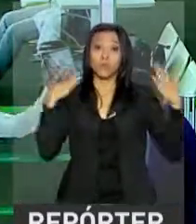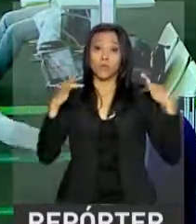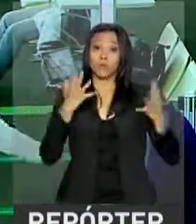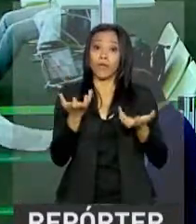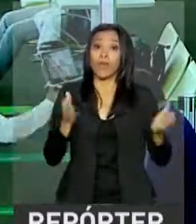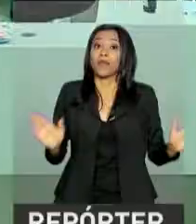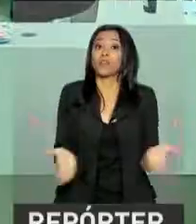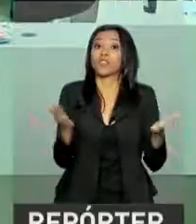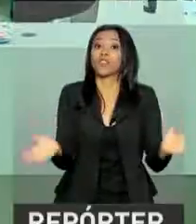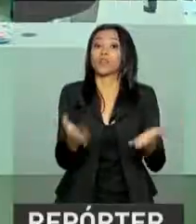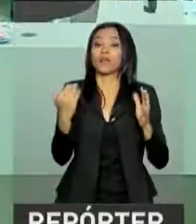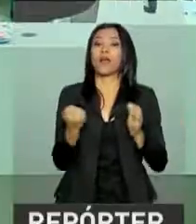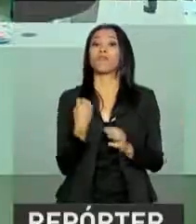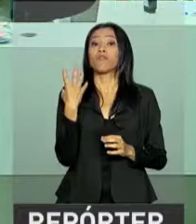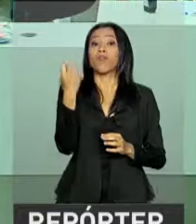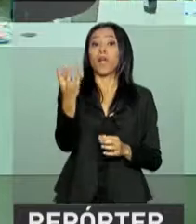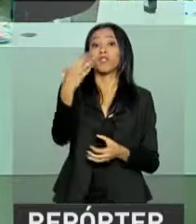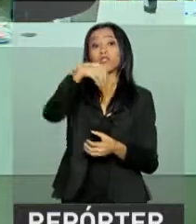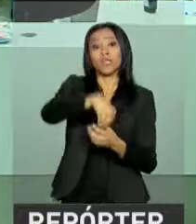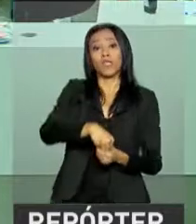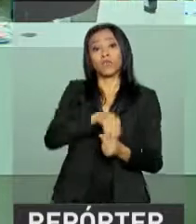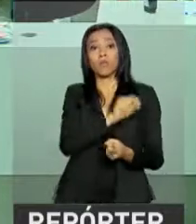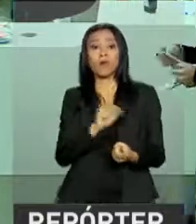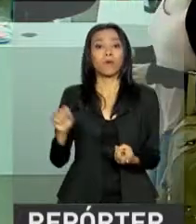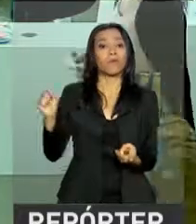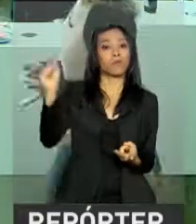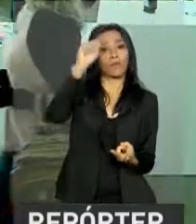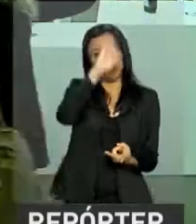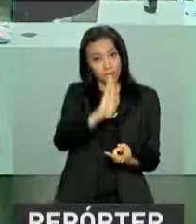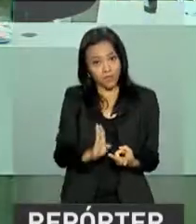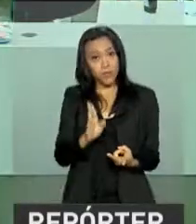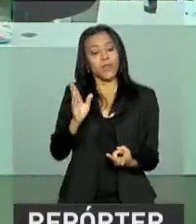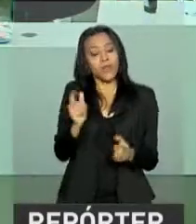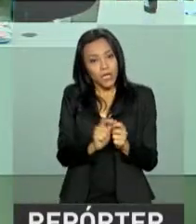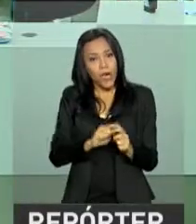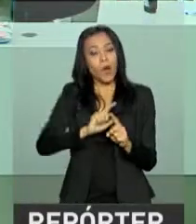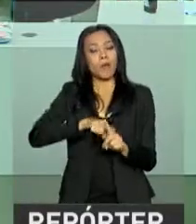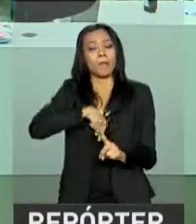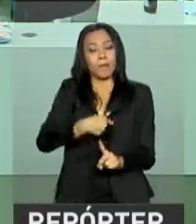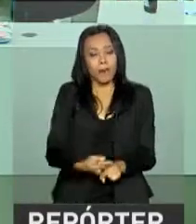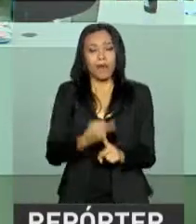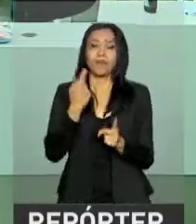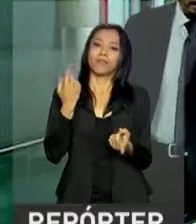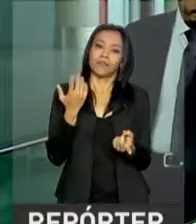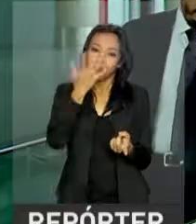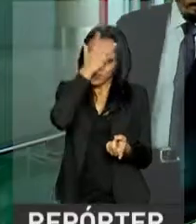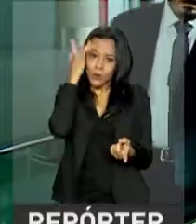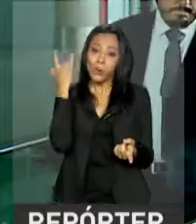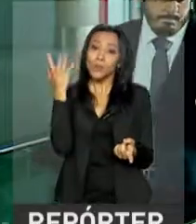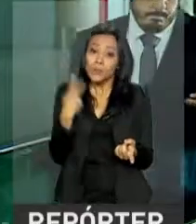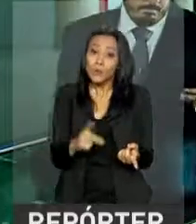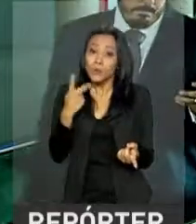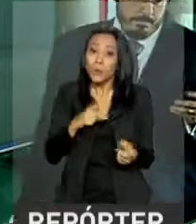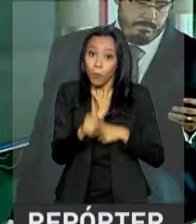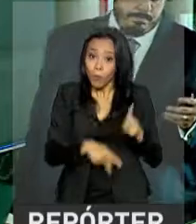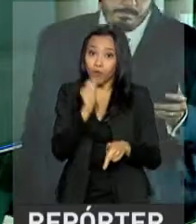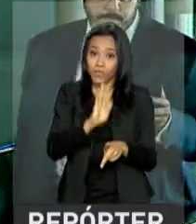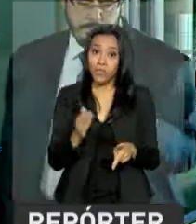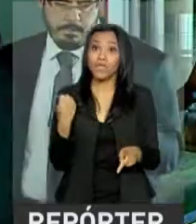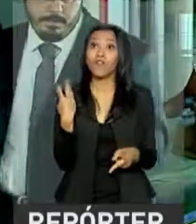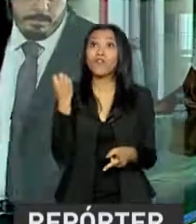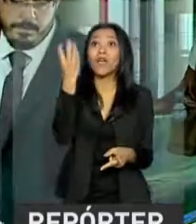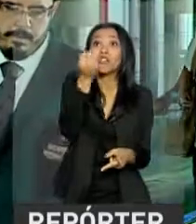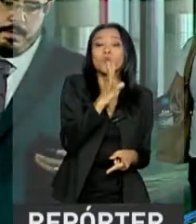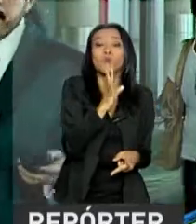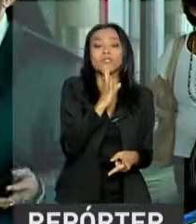viagens internas e aumentar em 40 milhões o número de brasileiros viajando pelo país. A medida deve gerar mais